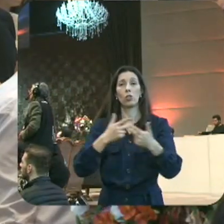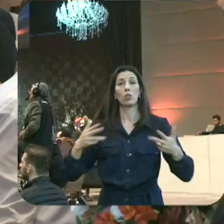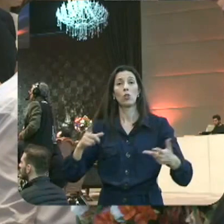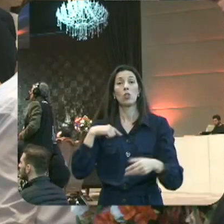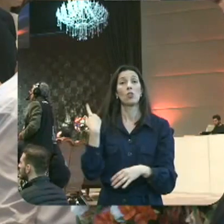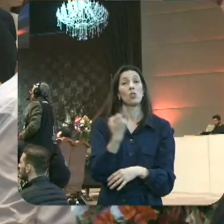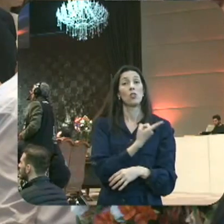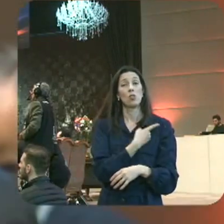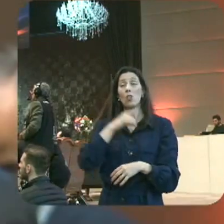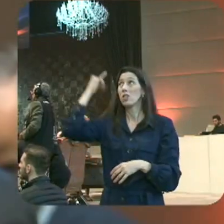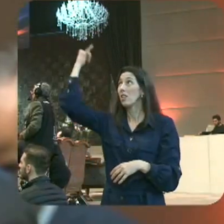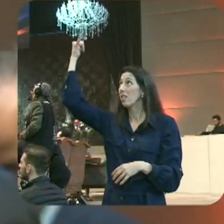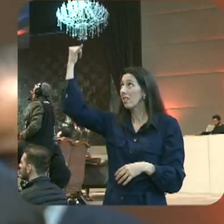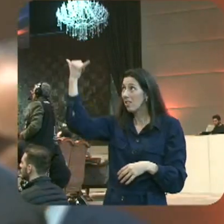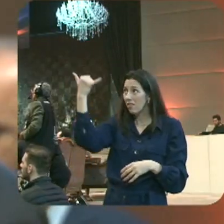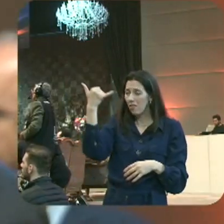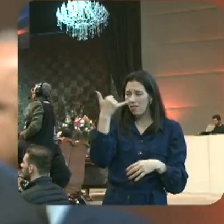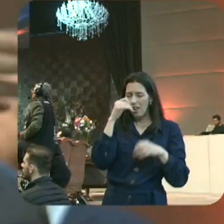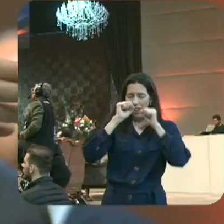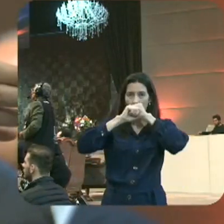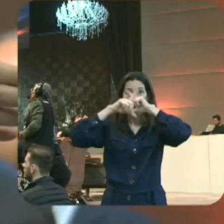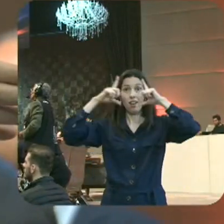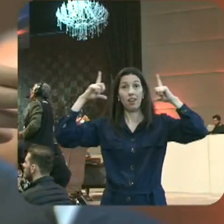ficando clara. Primeiro,